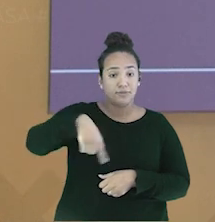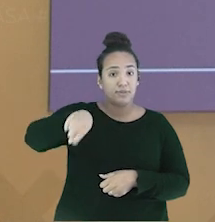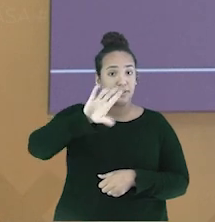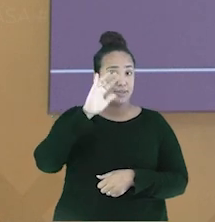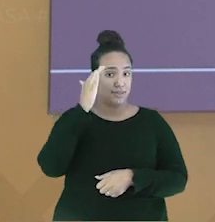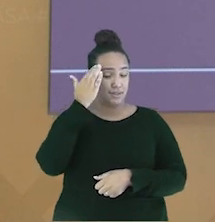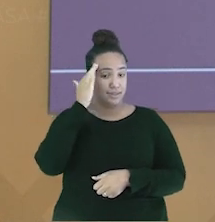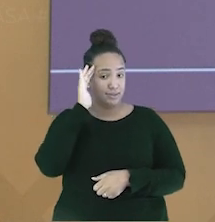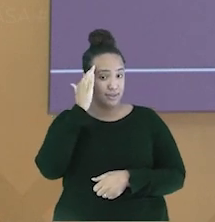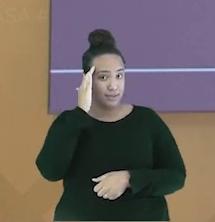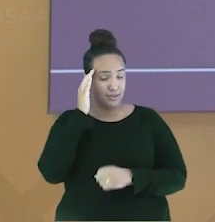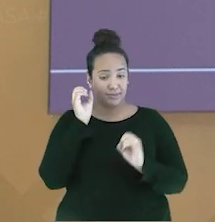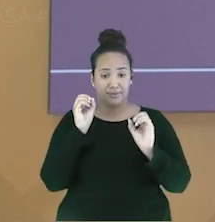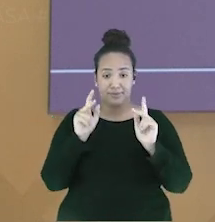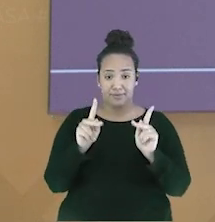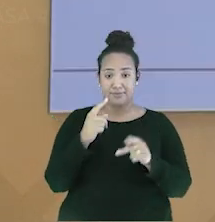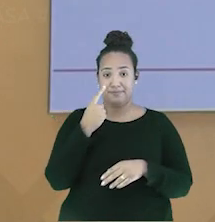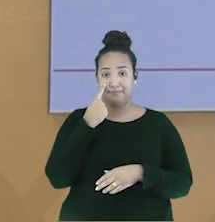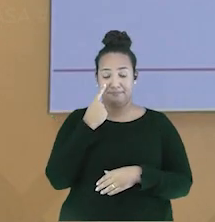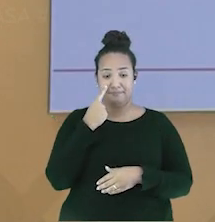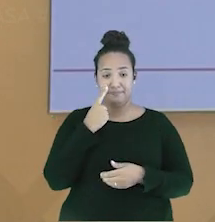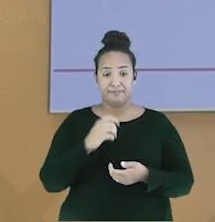entendeu. Se liga aí então.